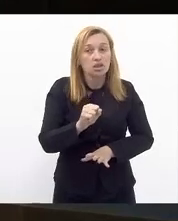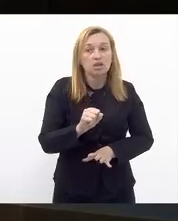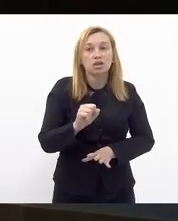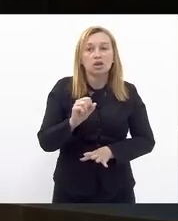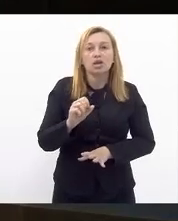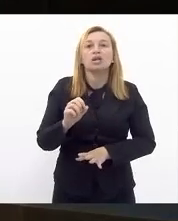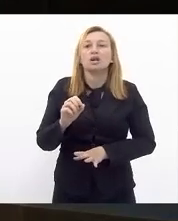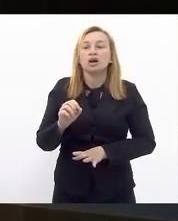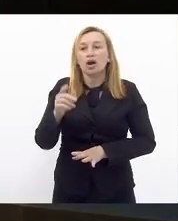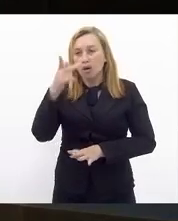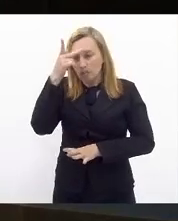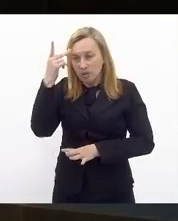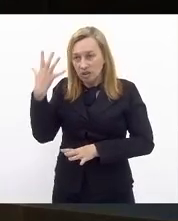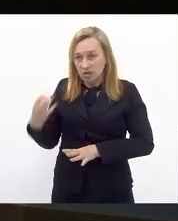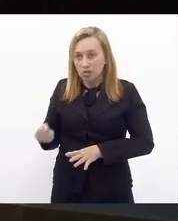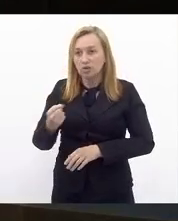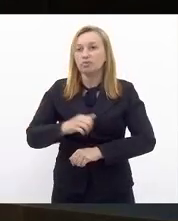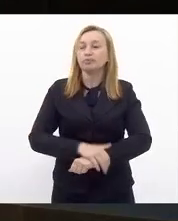benefício